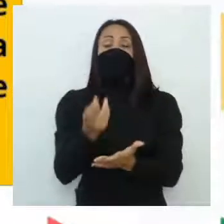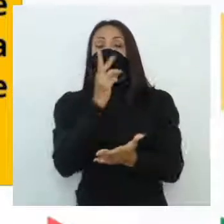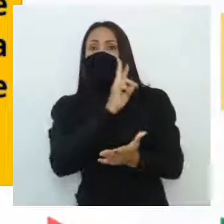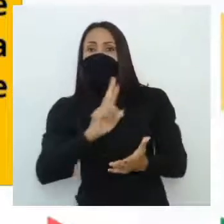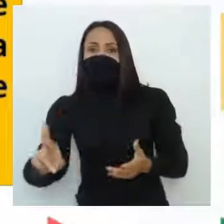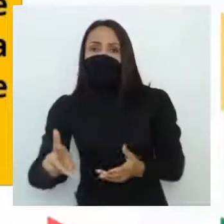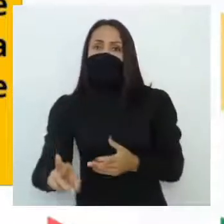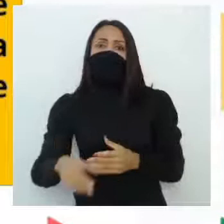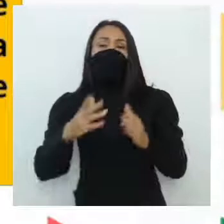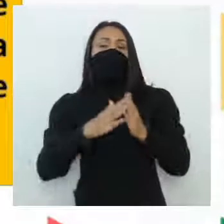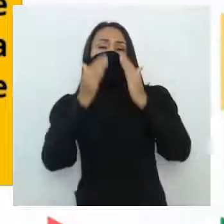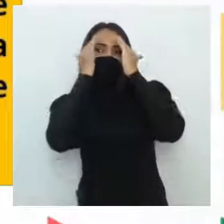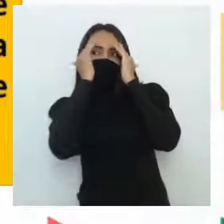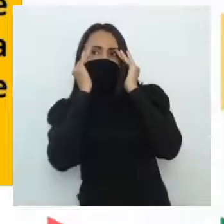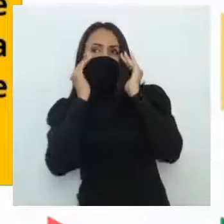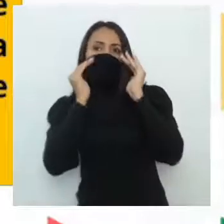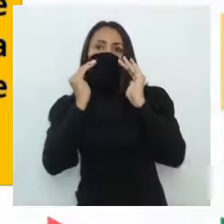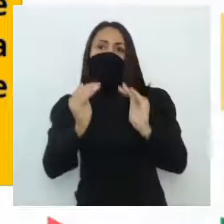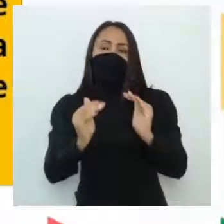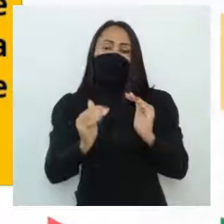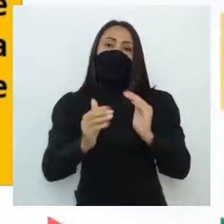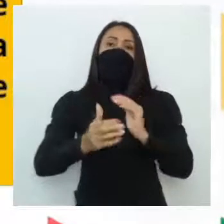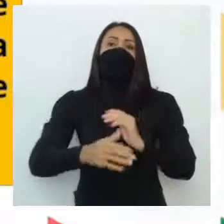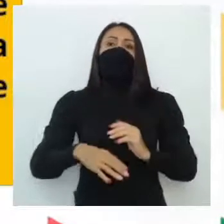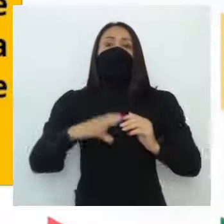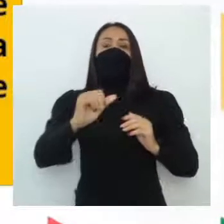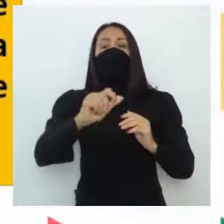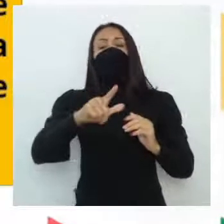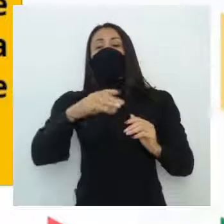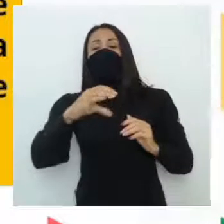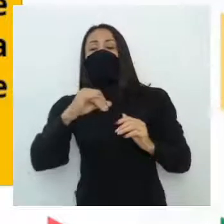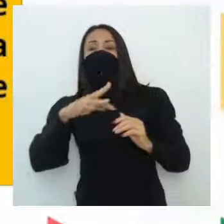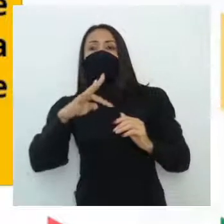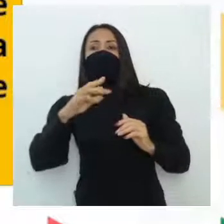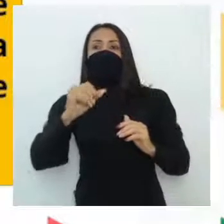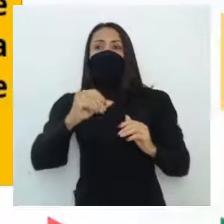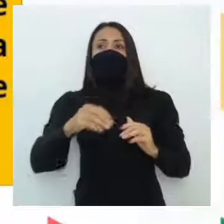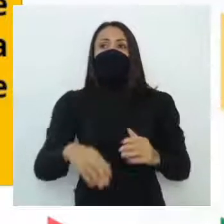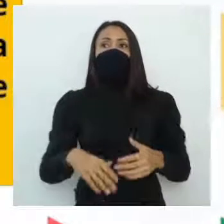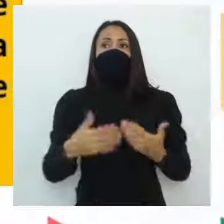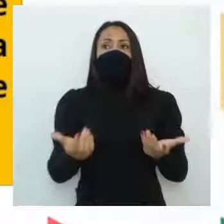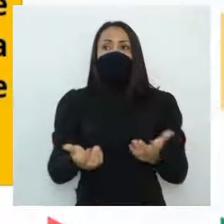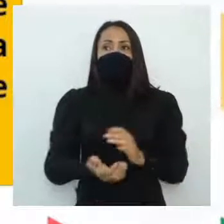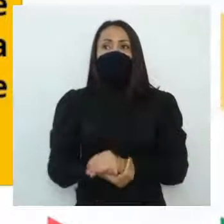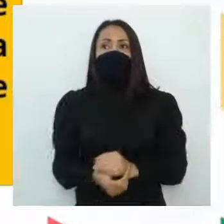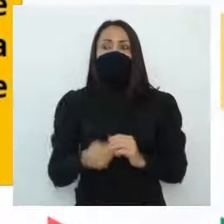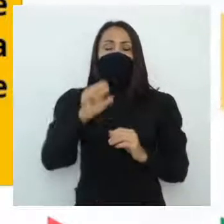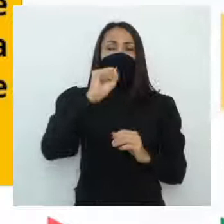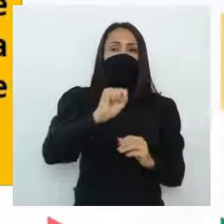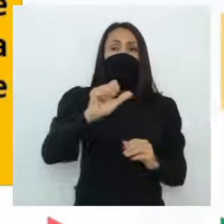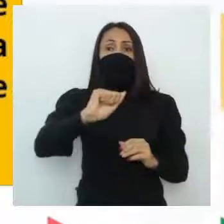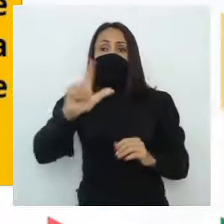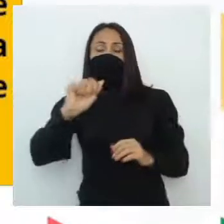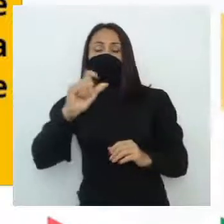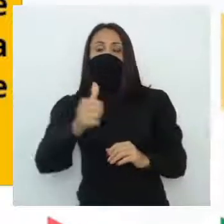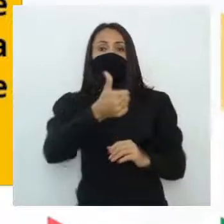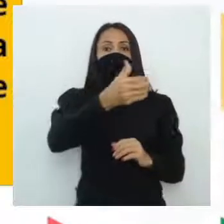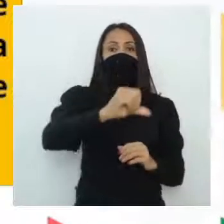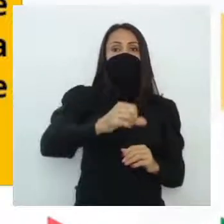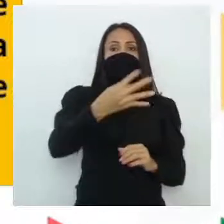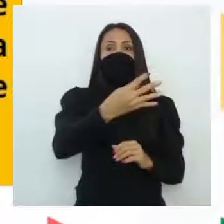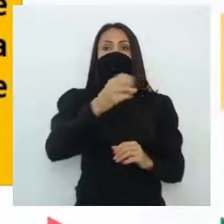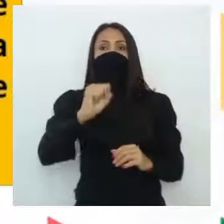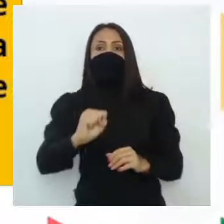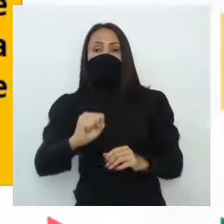sob a obediência do arcebispo de Calcutá. Só em 8 de agosto de 48, ela deixou o colégio